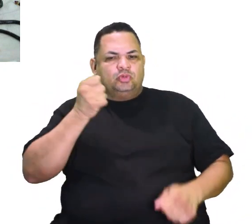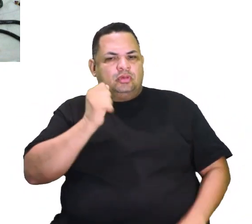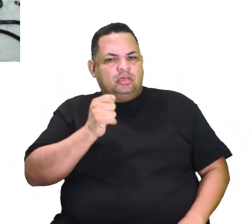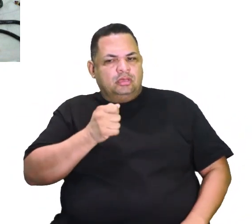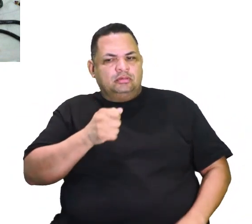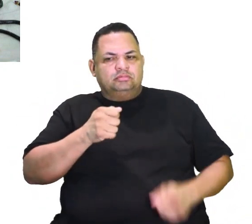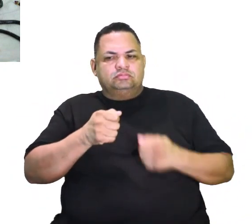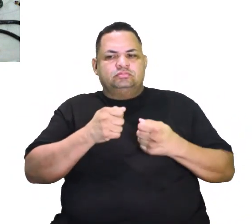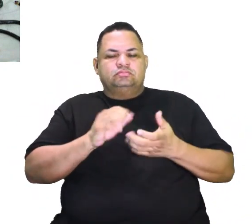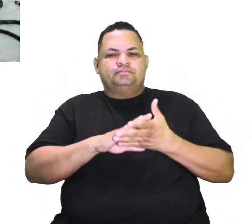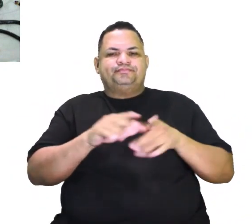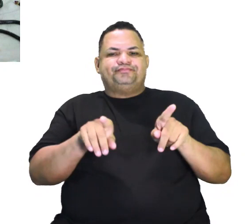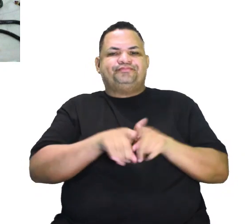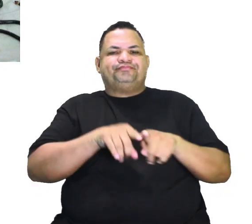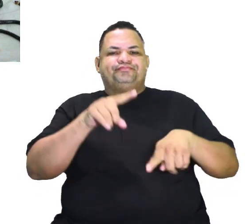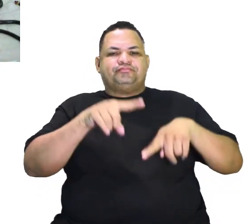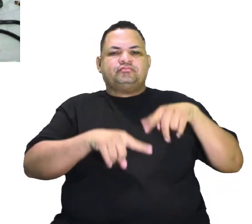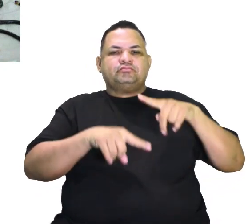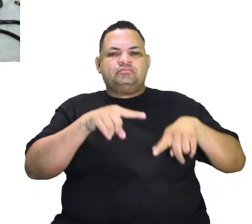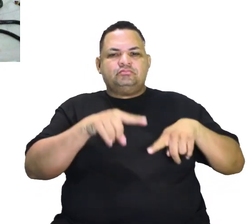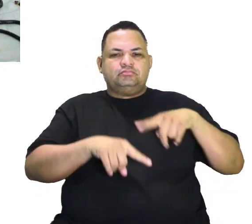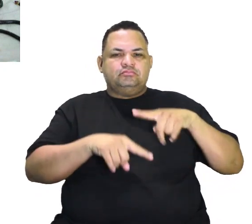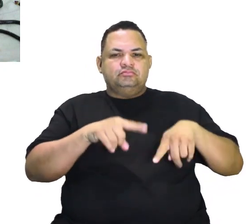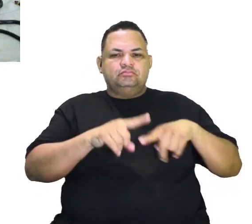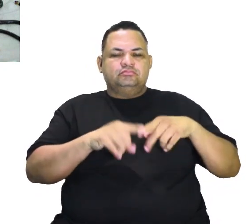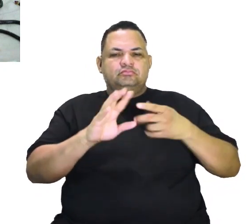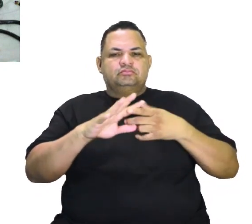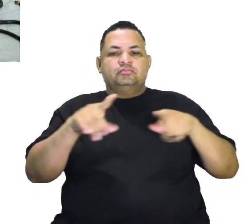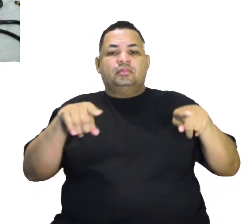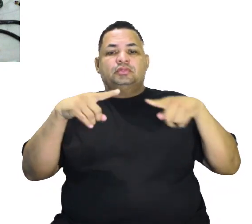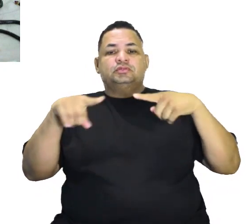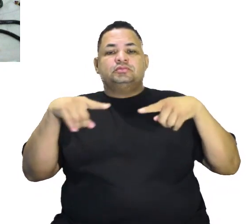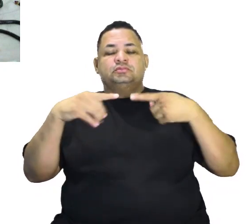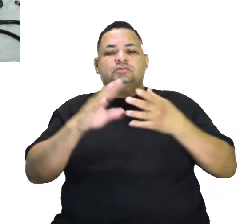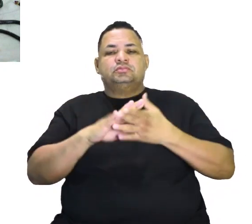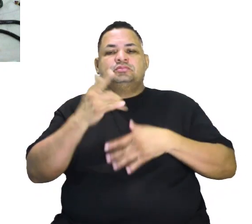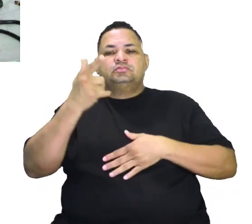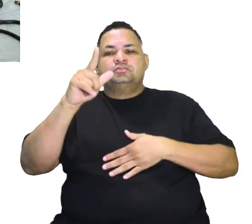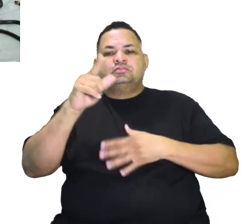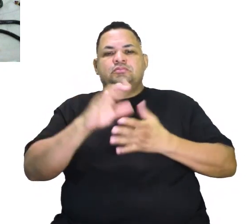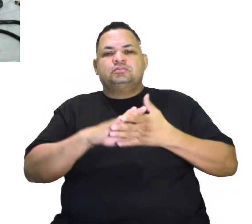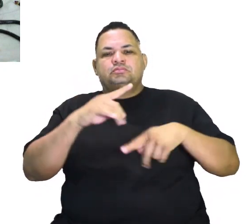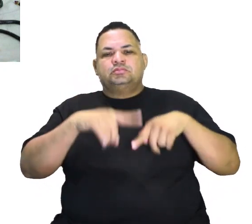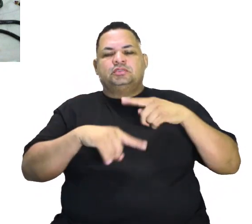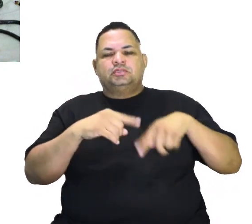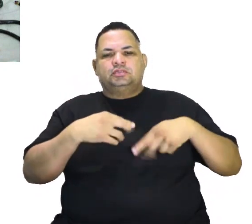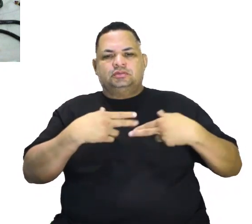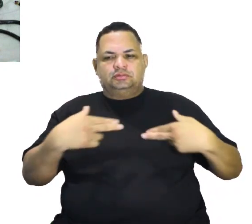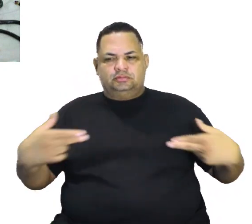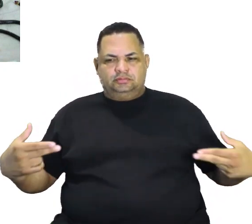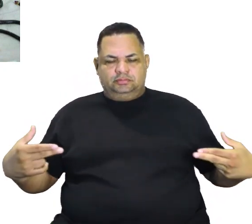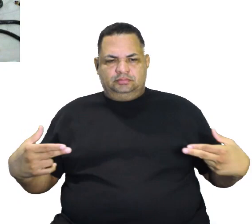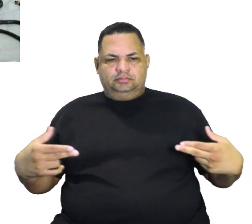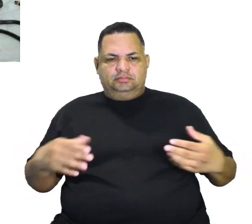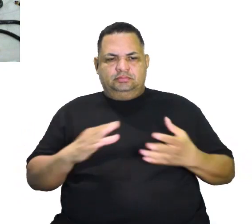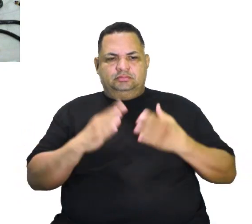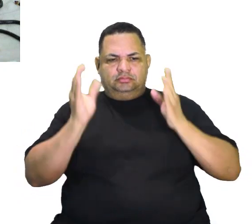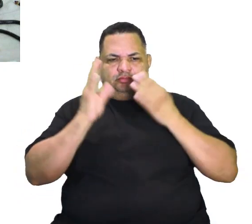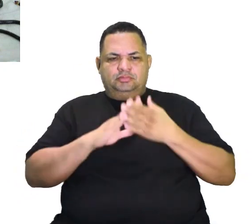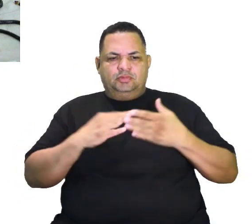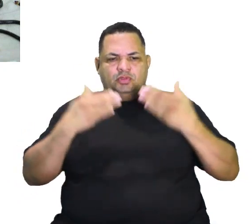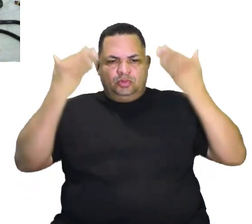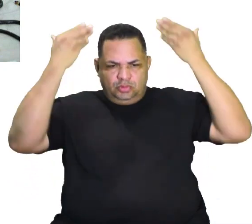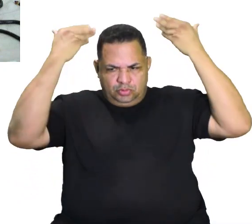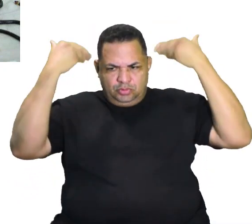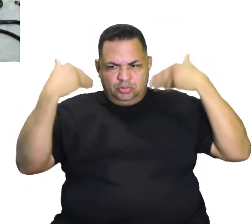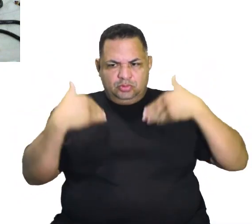chocalho, também instrumento de música, né? E outros artefatos, como os cocás,